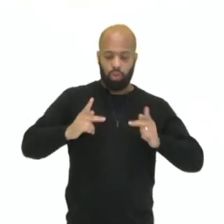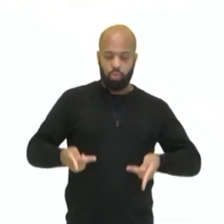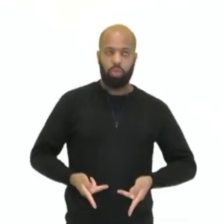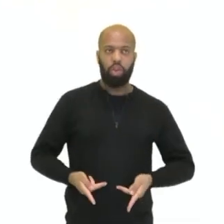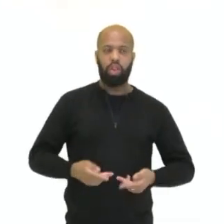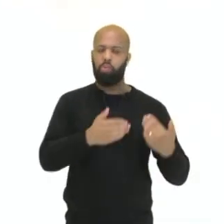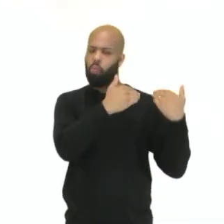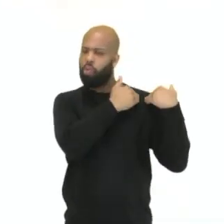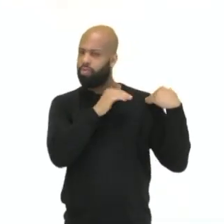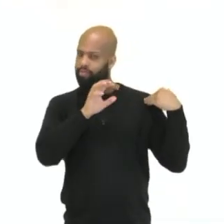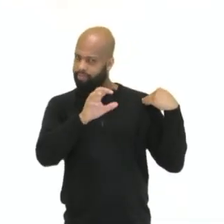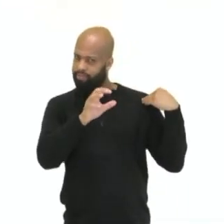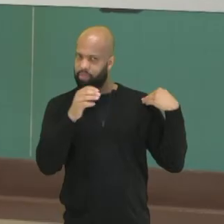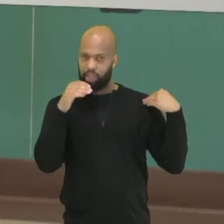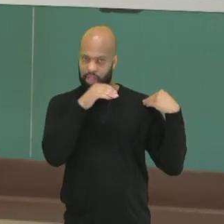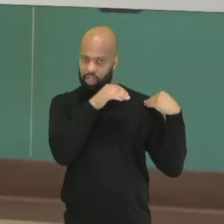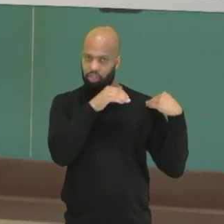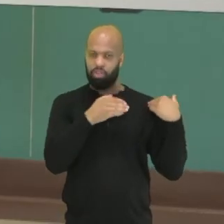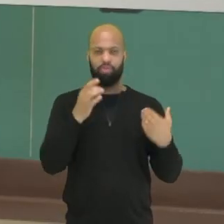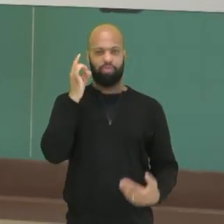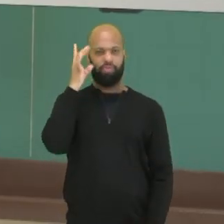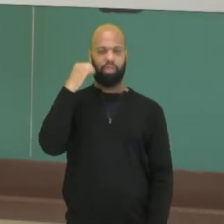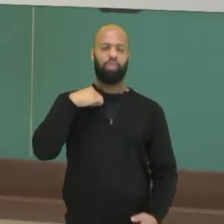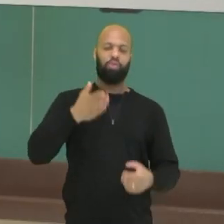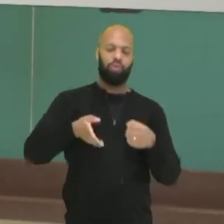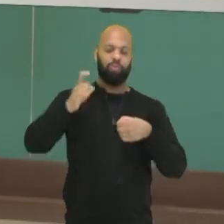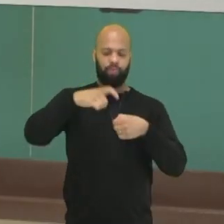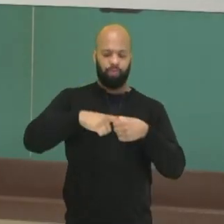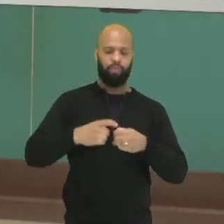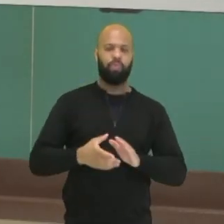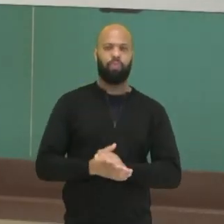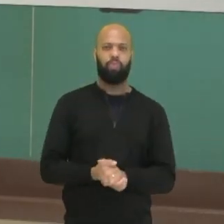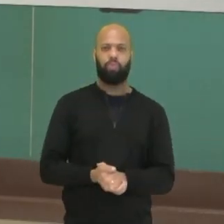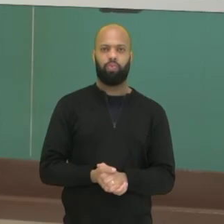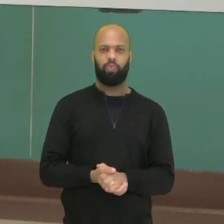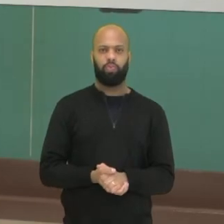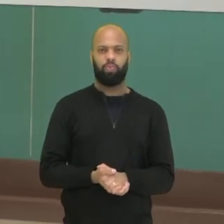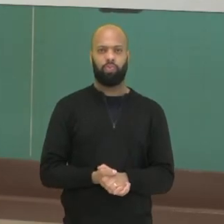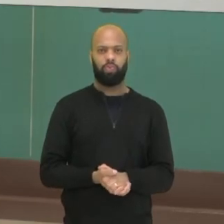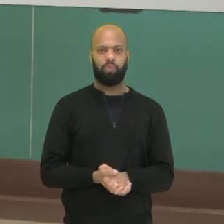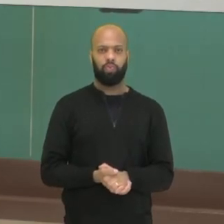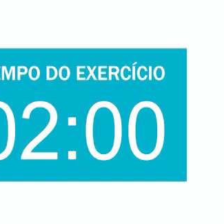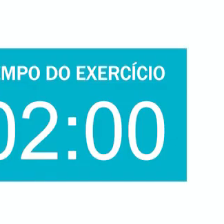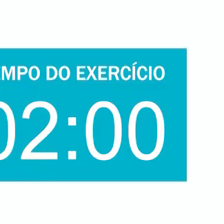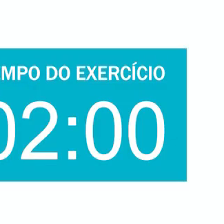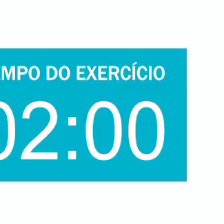esse fenômeno? Essa é bem fácil, hein, gente? Já voltamos aí, pensa um pouquinho e já retorne.